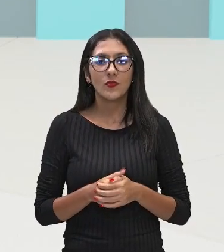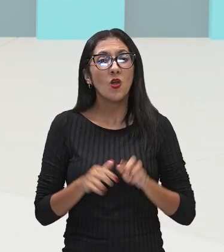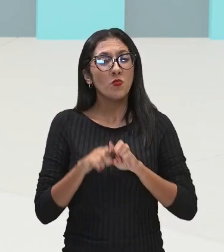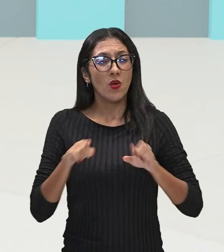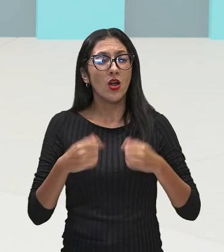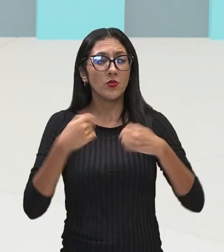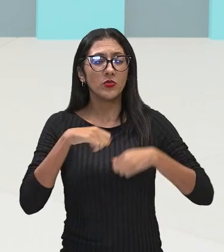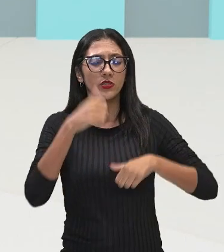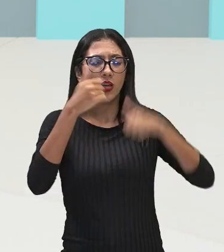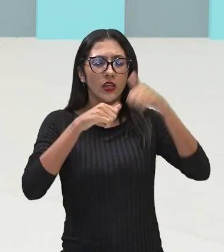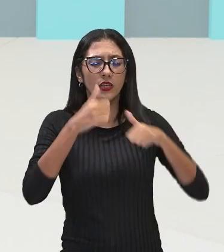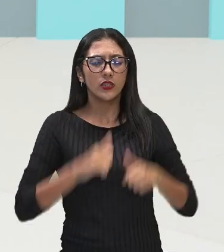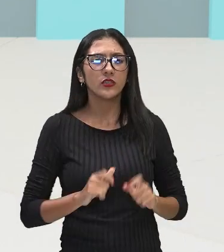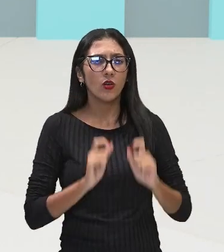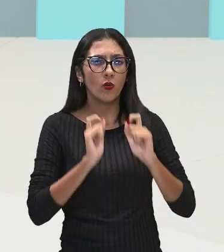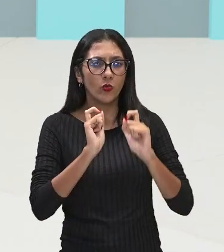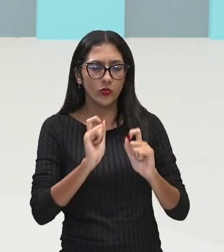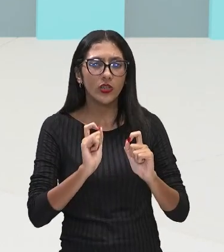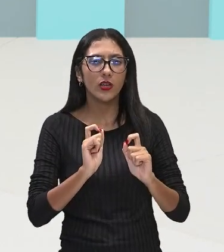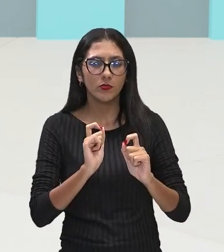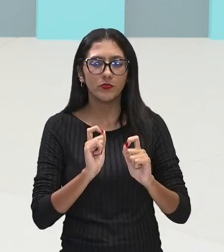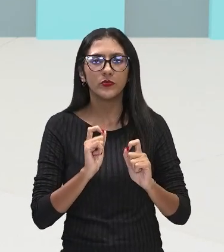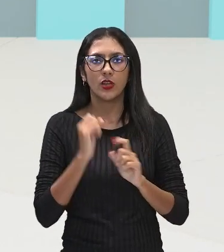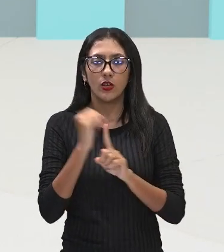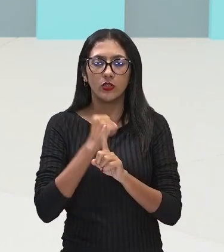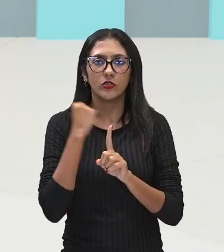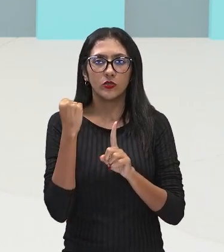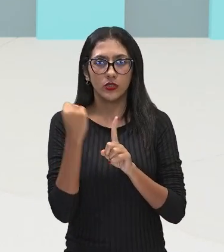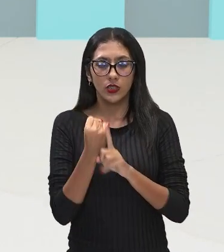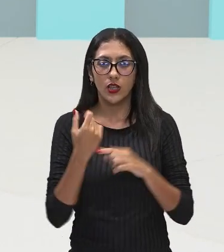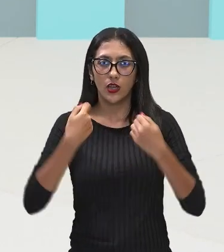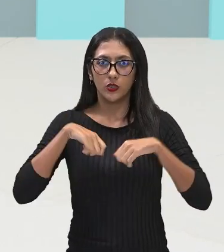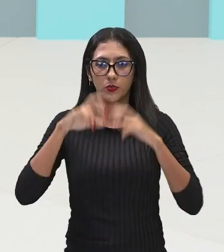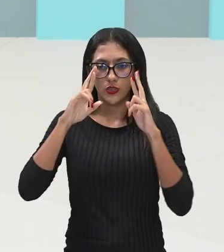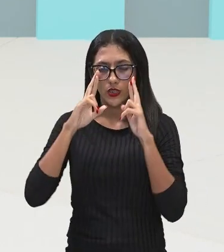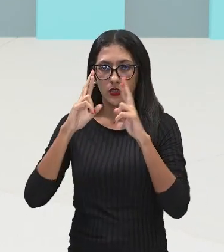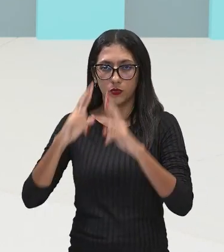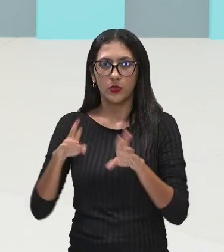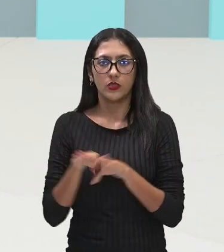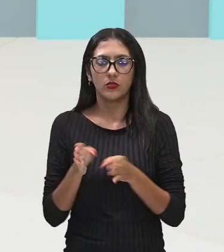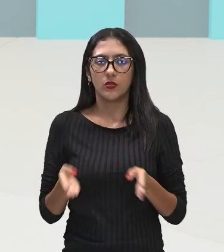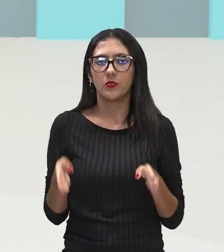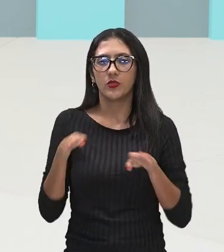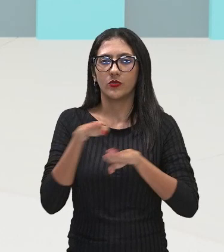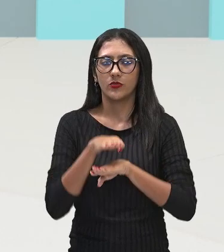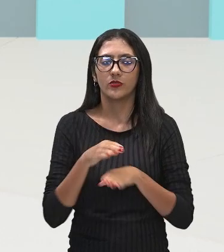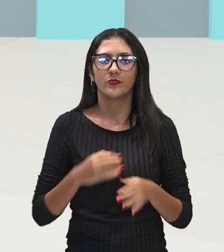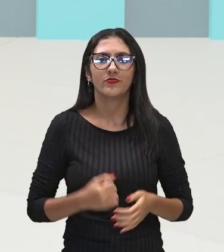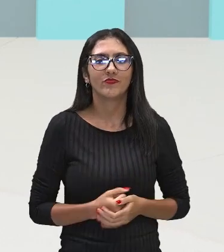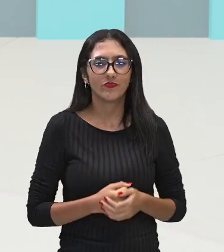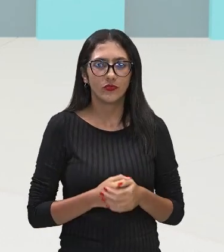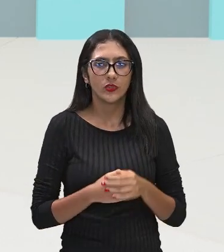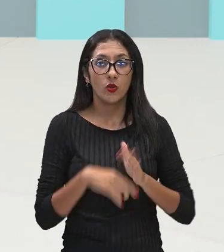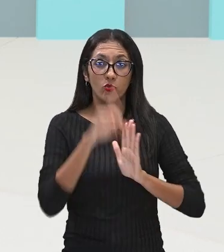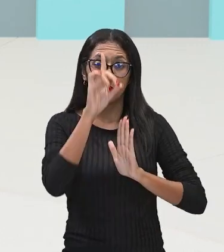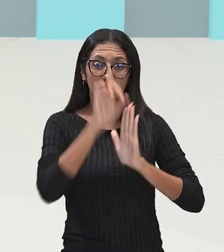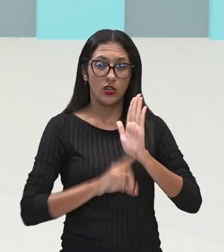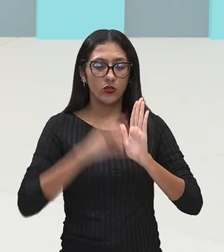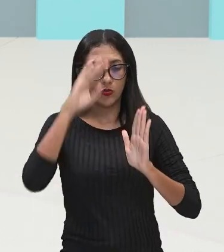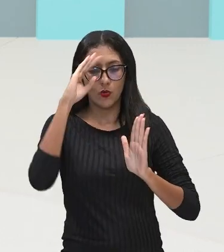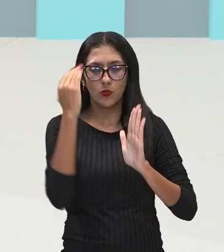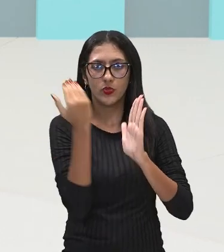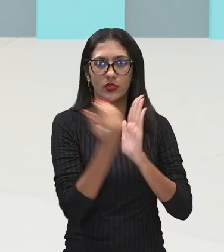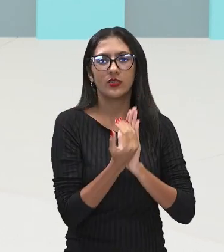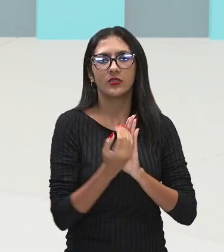Analisada como essencial para uma sociedade tolerante e inclusiva. Então, o direito vai garantir, né, se nós cumprirmos